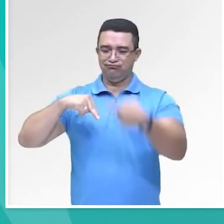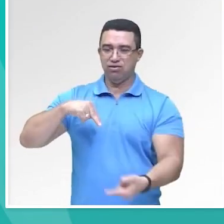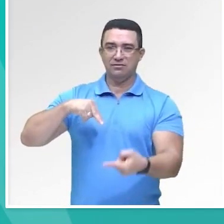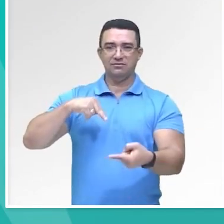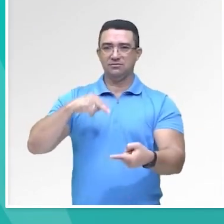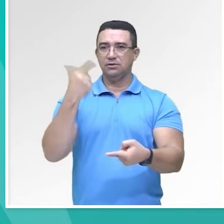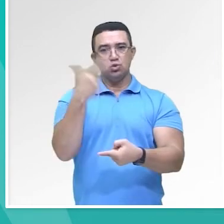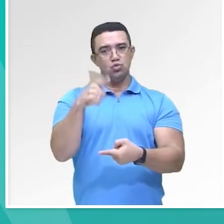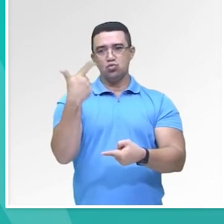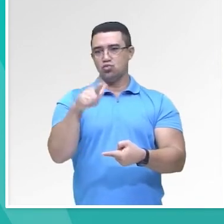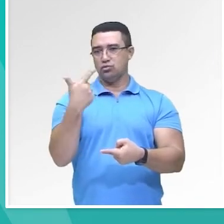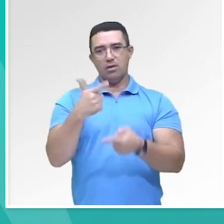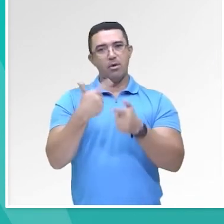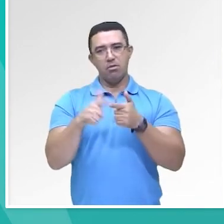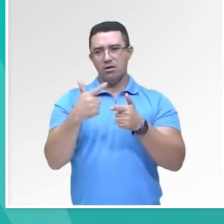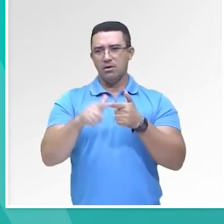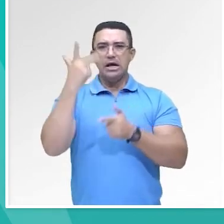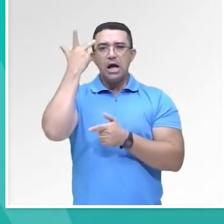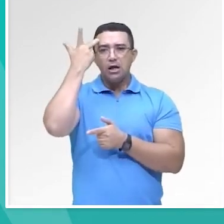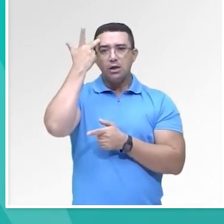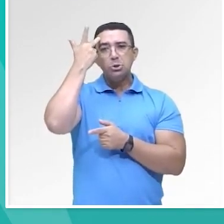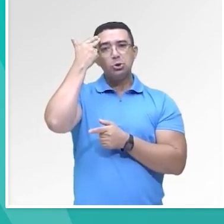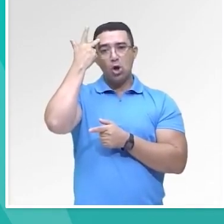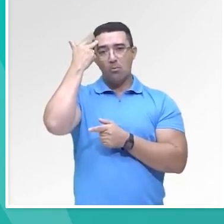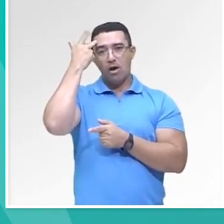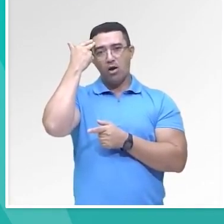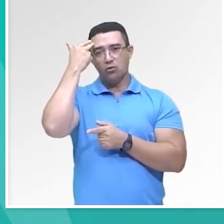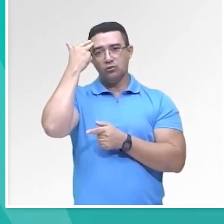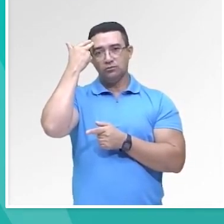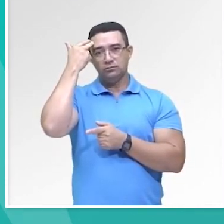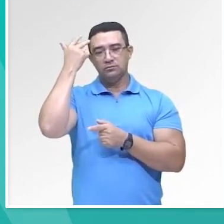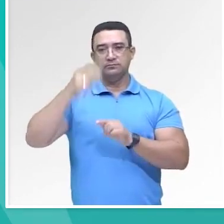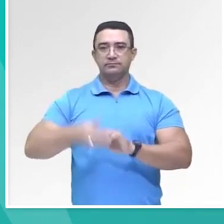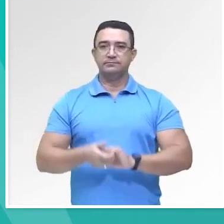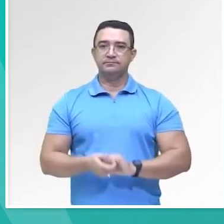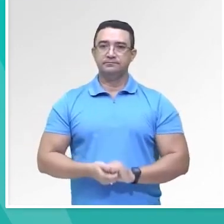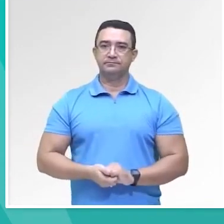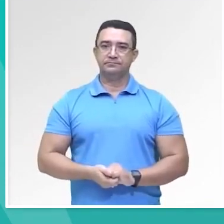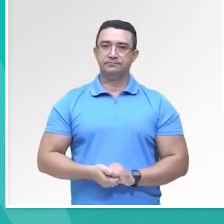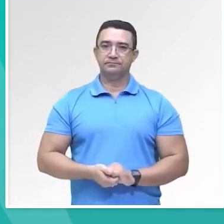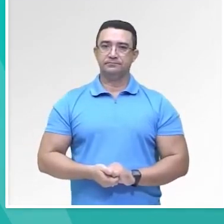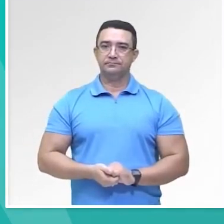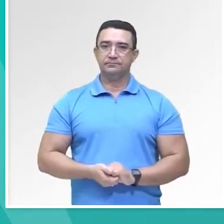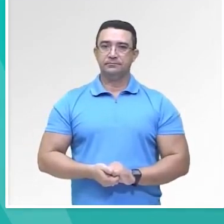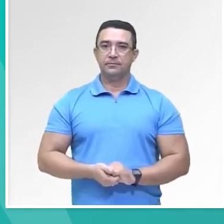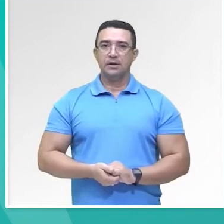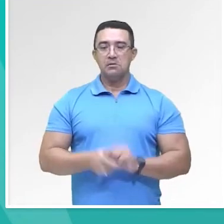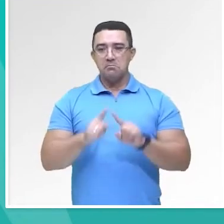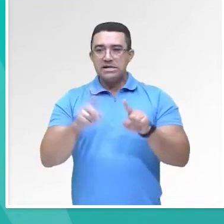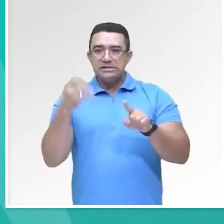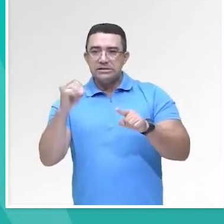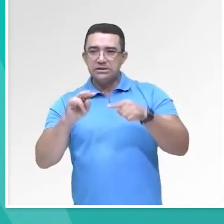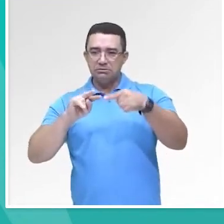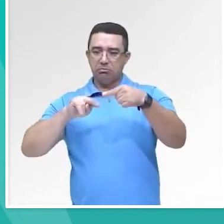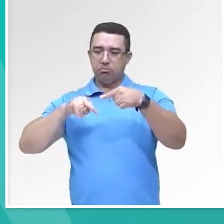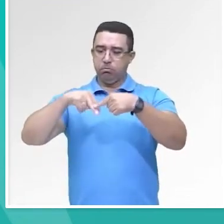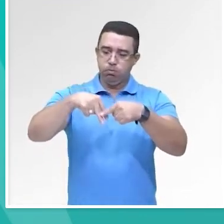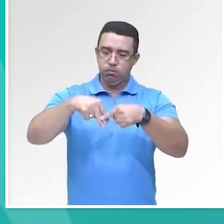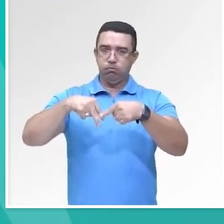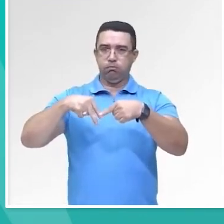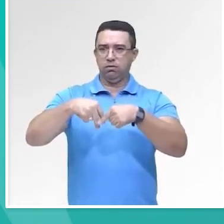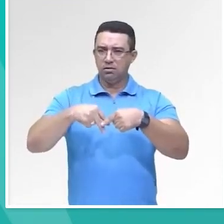problema, a não ser que eles tenham feito isso, né, com alguma intencionalidade. Mas se encostou, caiu, não tem